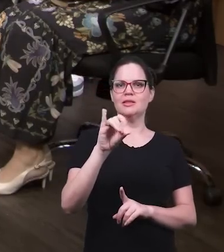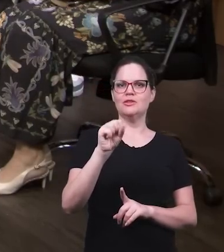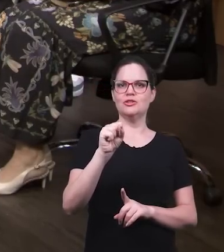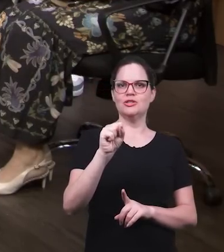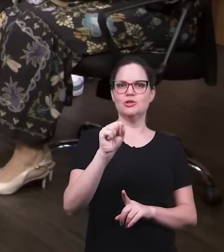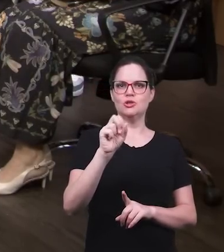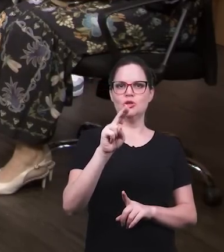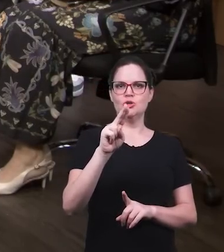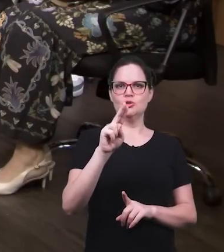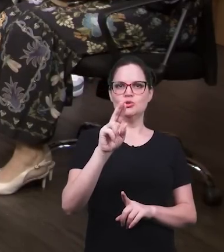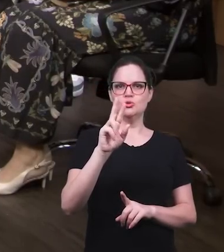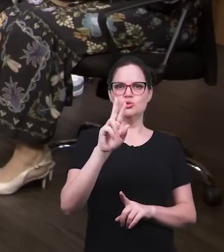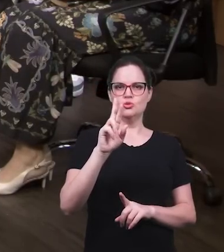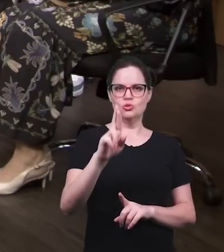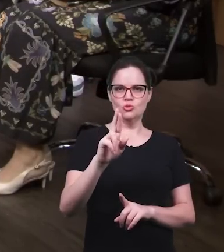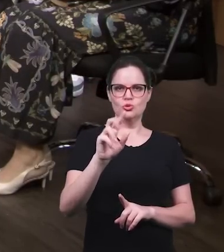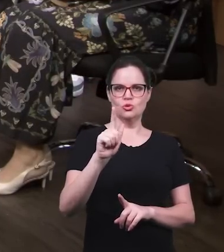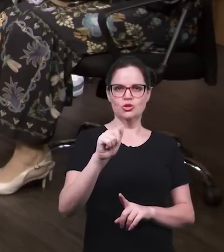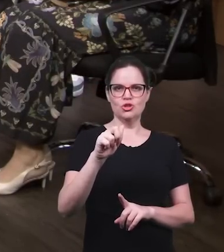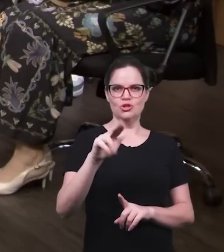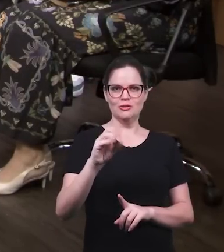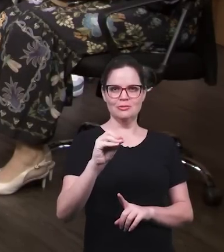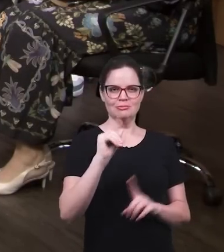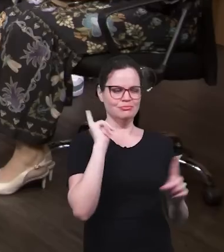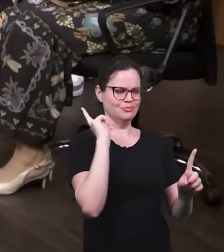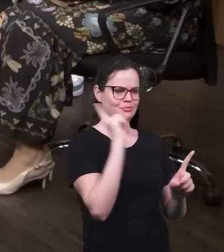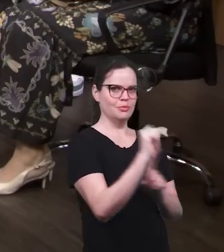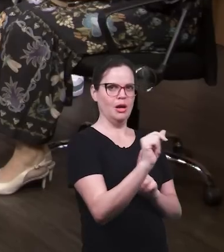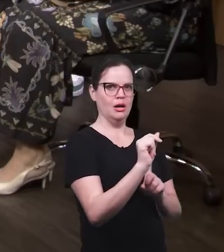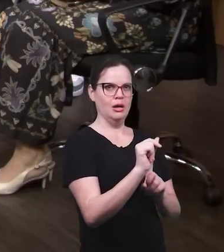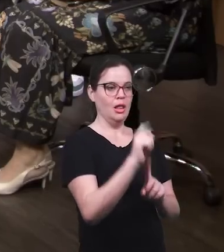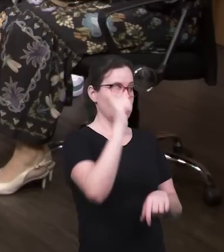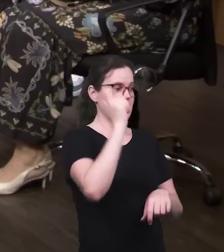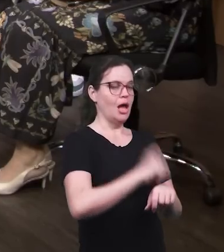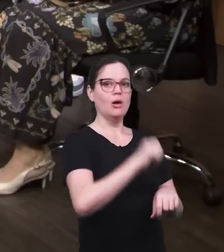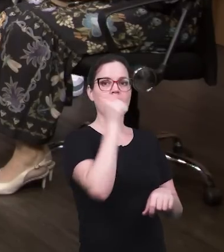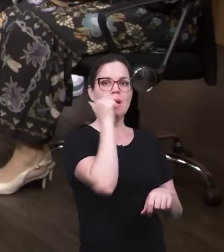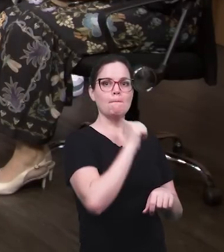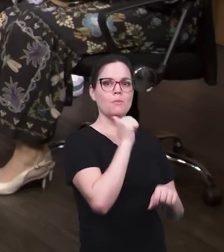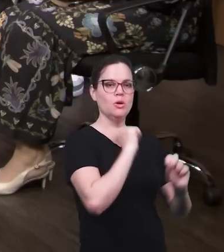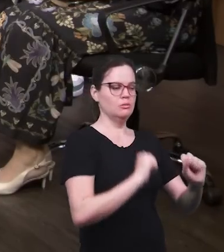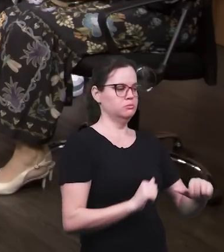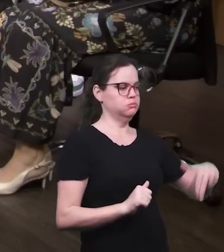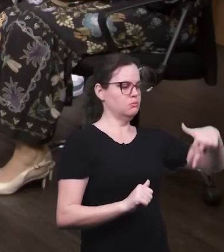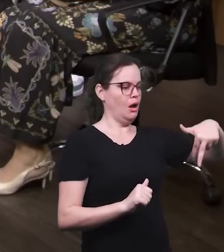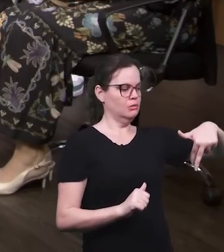Desurdino. Orou repreendendo, na hora falou assim, não, a senhora pode levantar e andar.